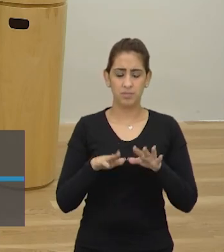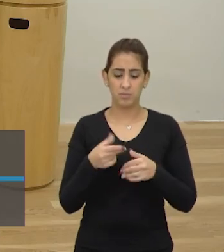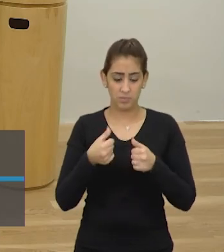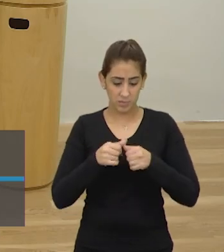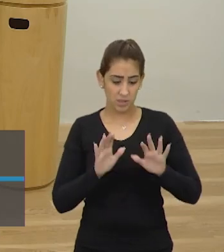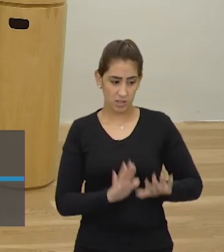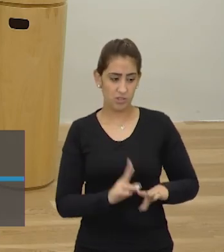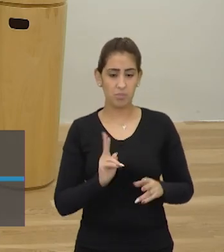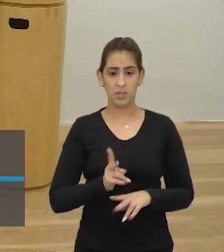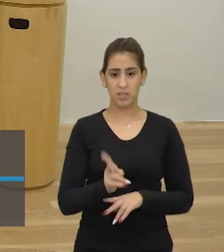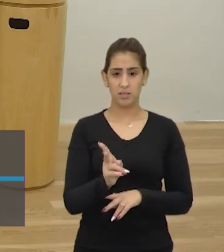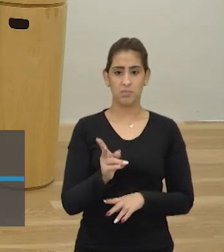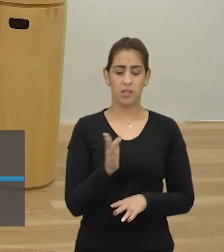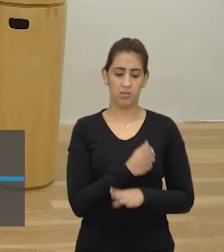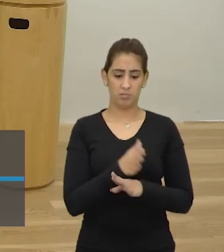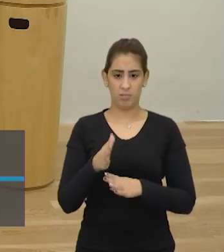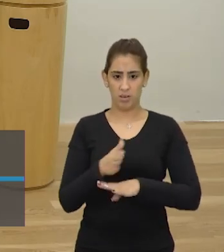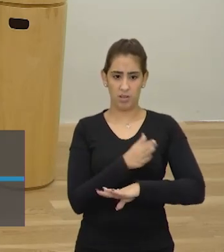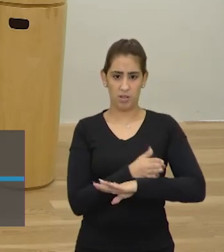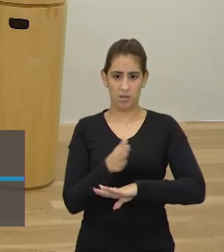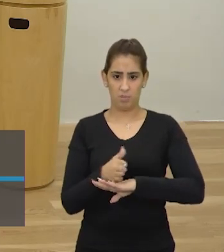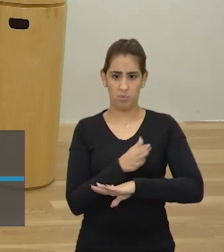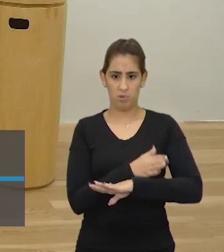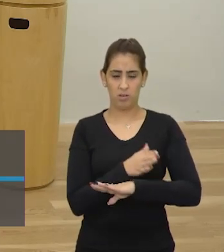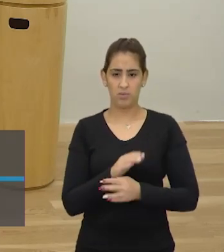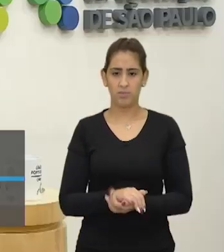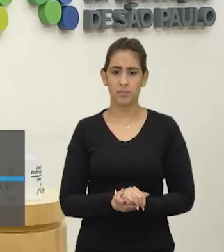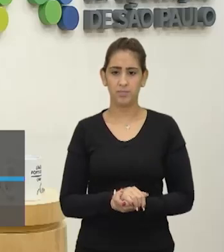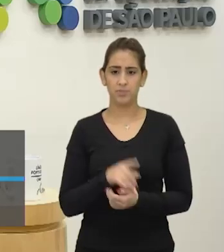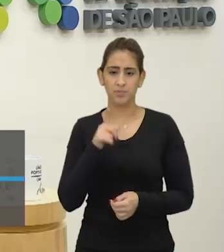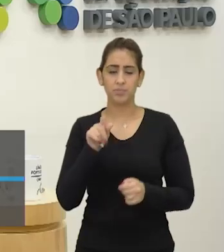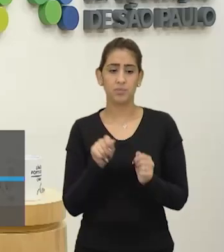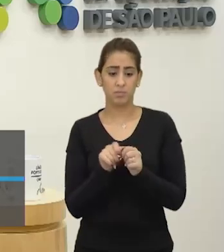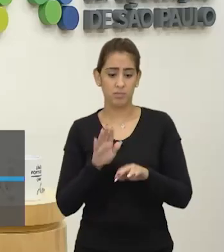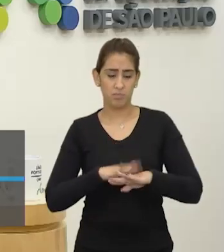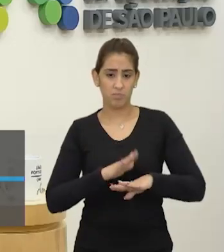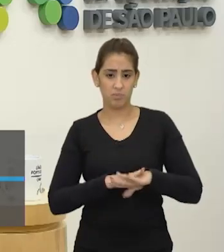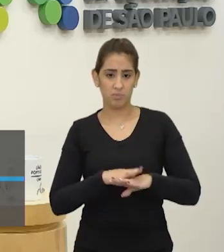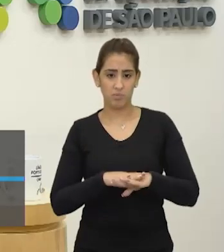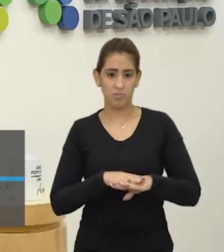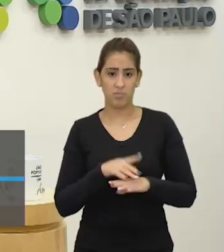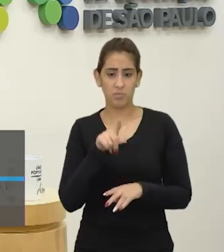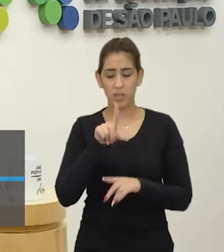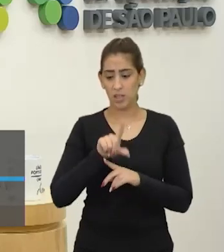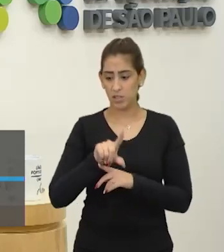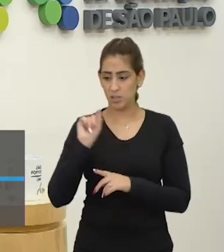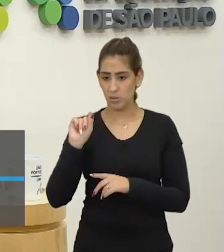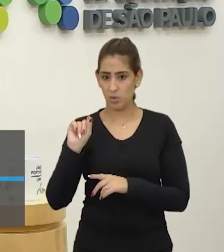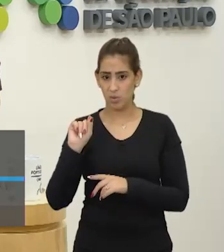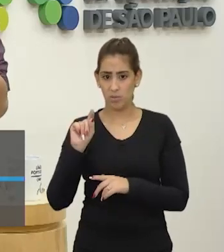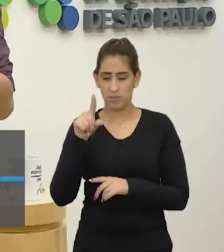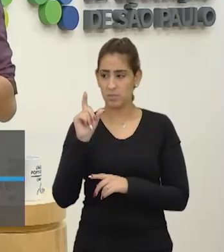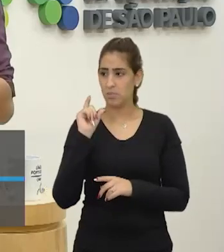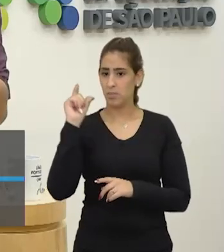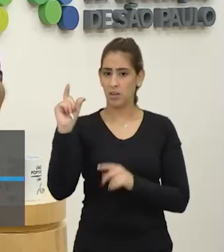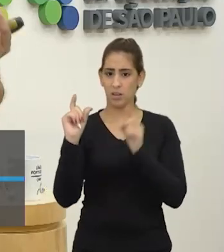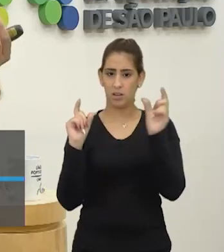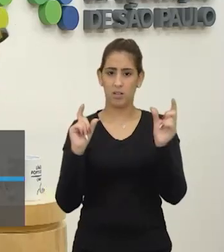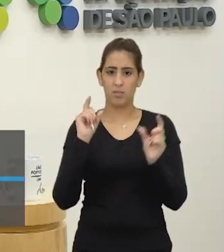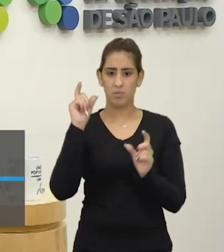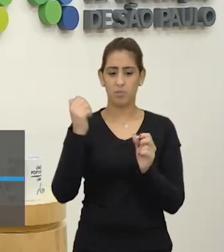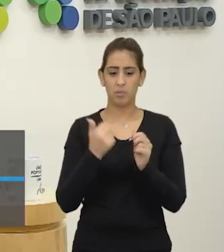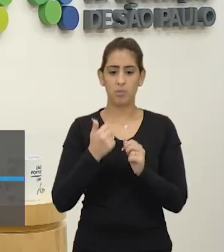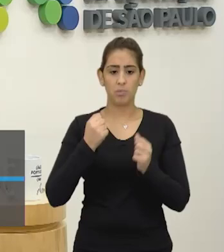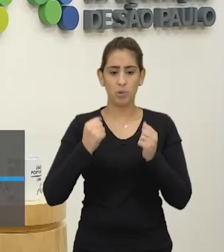que os parnasianos, mas não foi para contrapor, não. Né? O parnasiano, ele faz o quê? O parnasiano, ele escolhe as palavras para poder